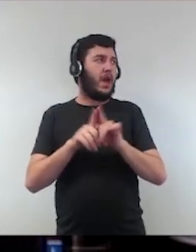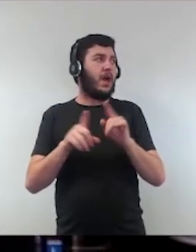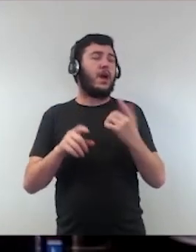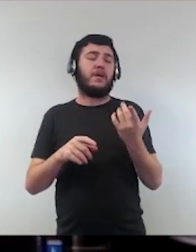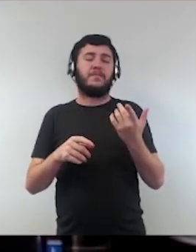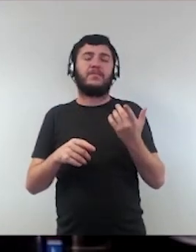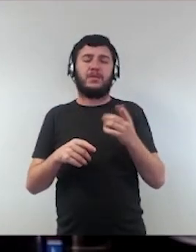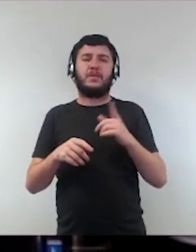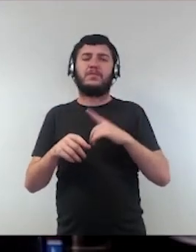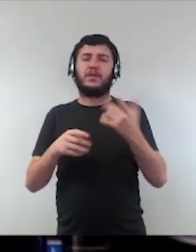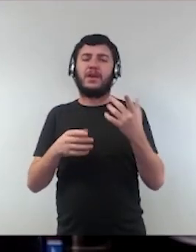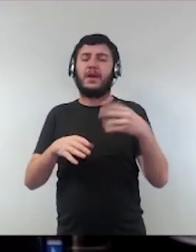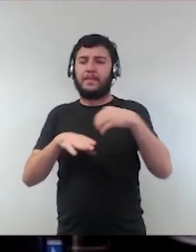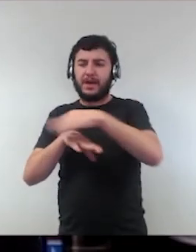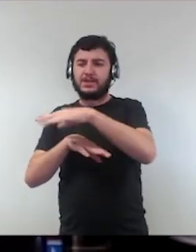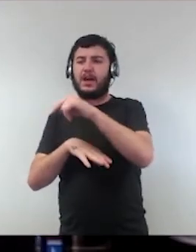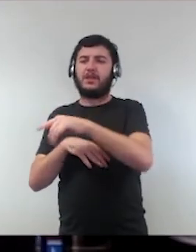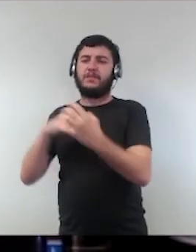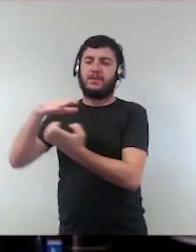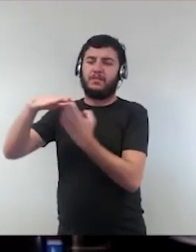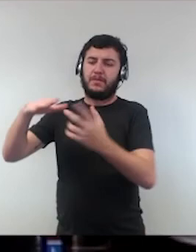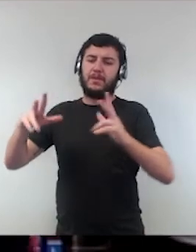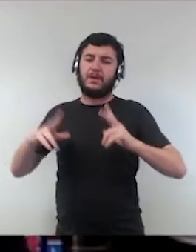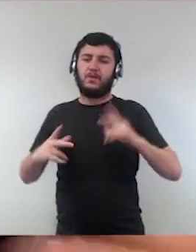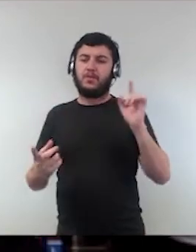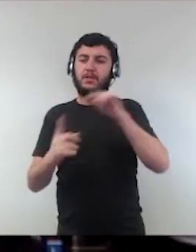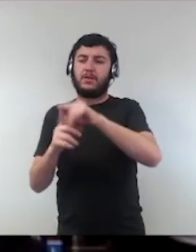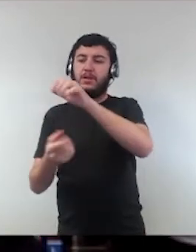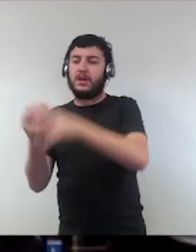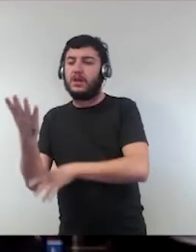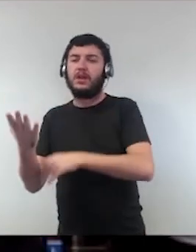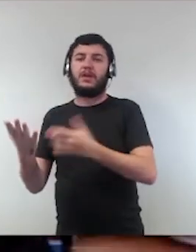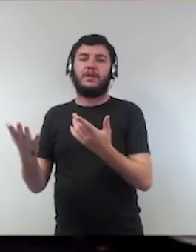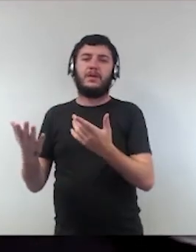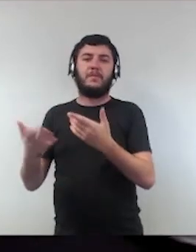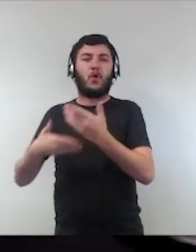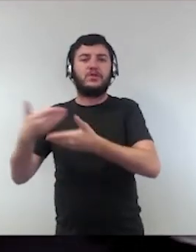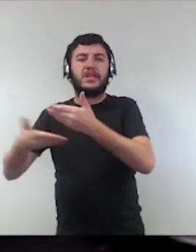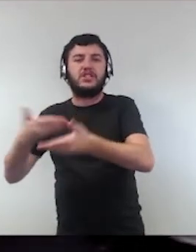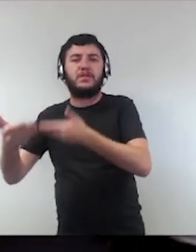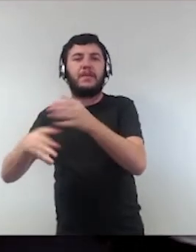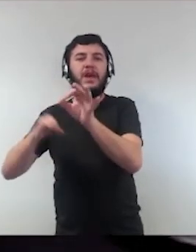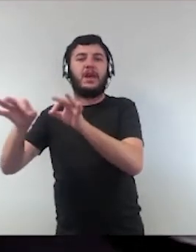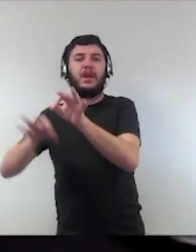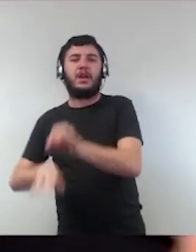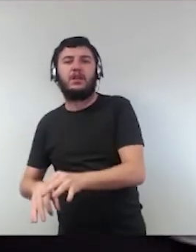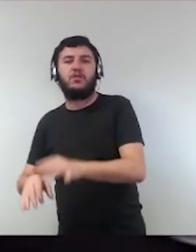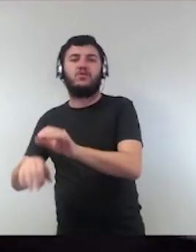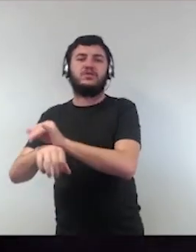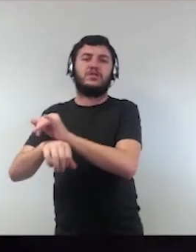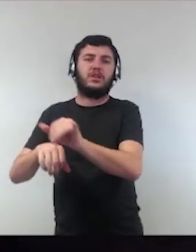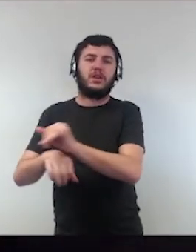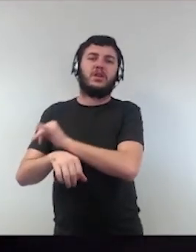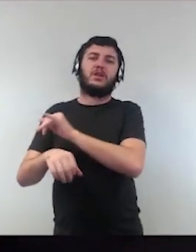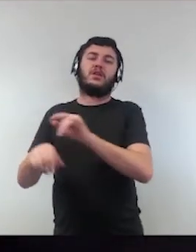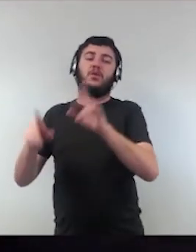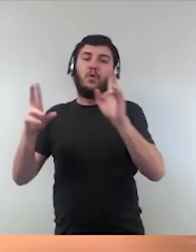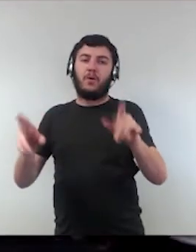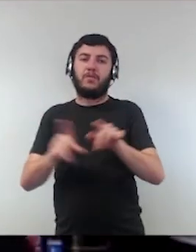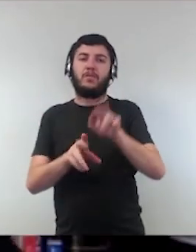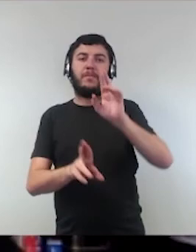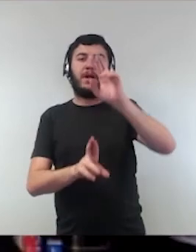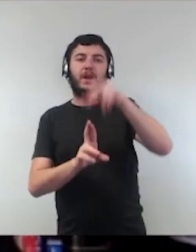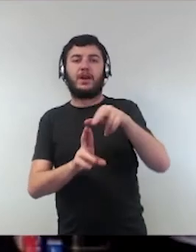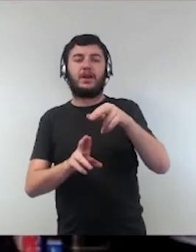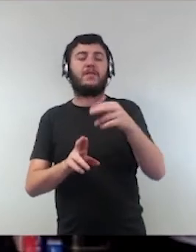se organize também, estabeleçam procedimentos, para que depois possam ser, inclusive, reconhecidos, como autoriza o parágrafo 3º, salvo engano, do